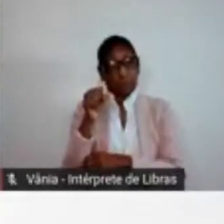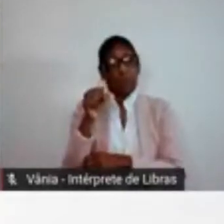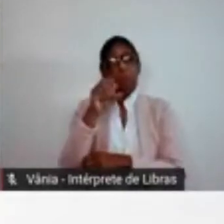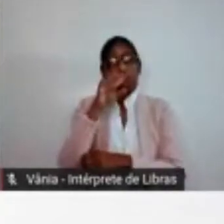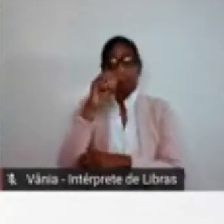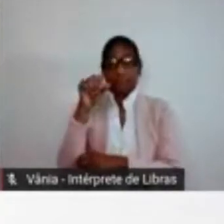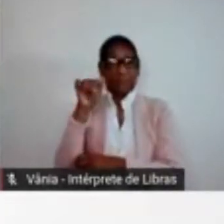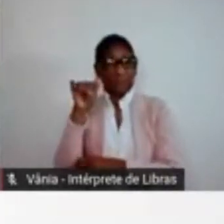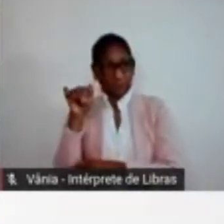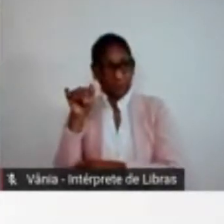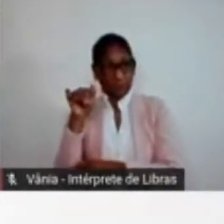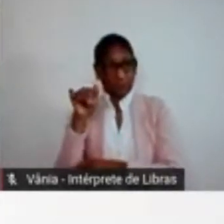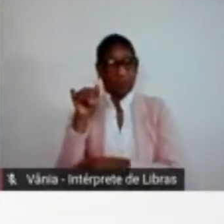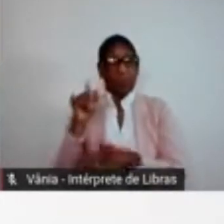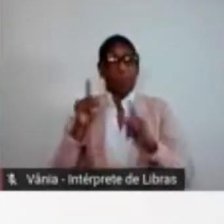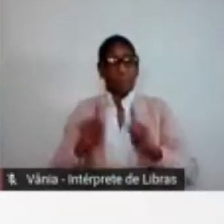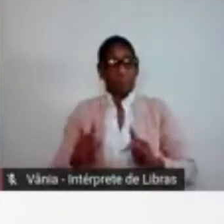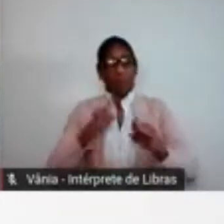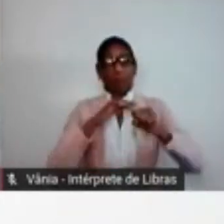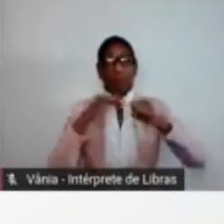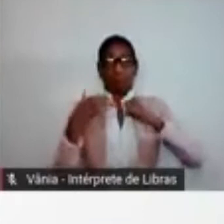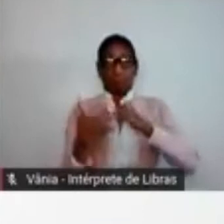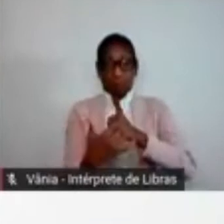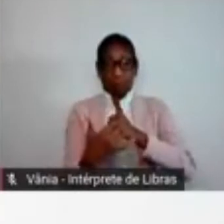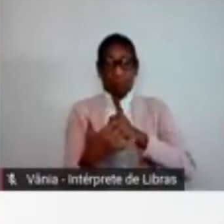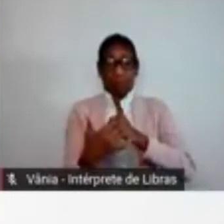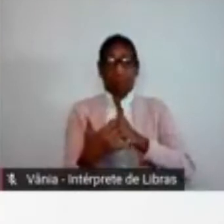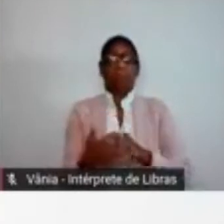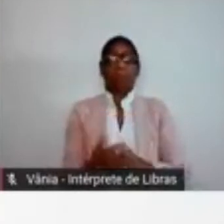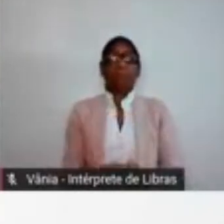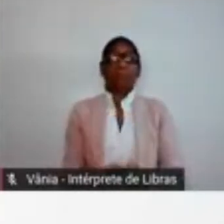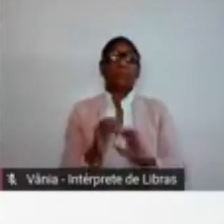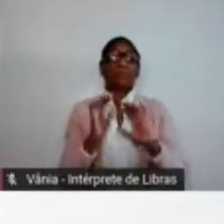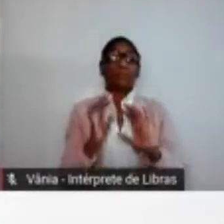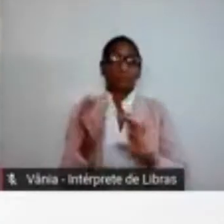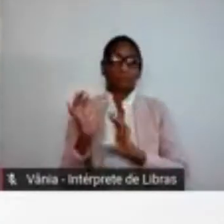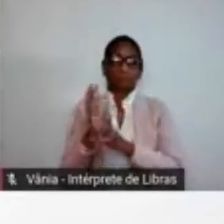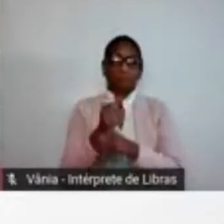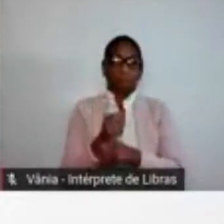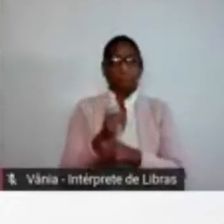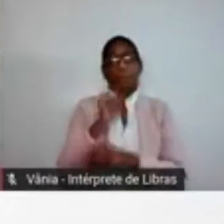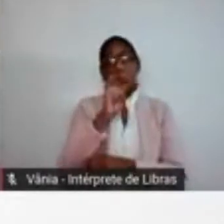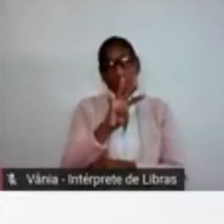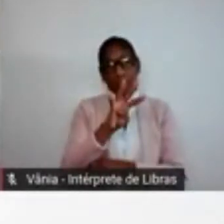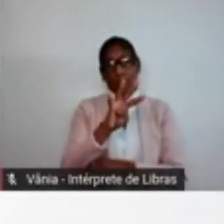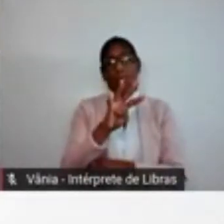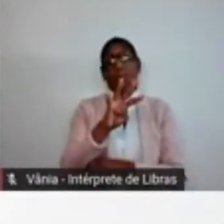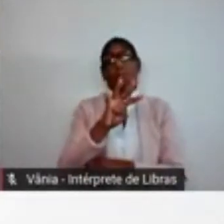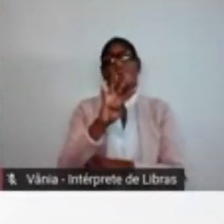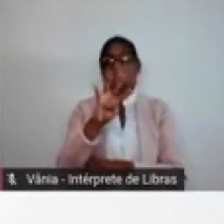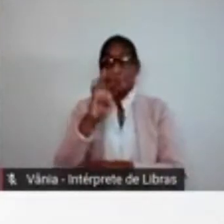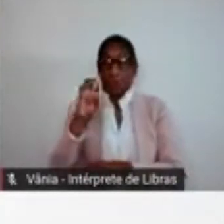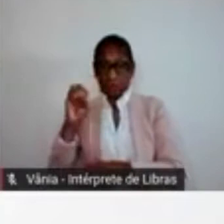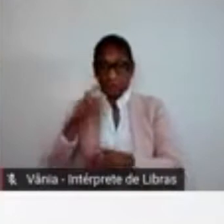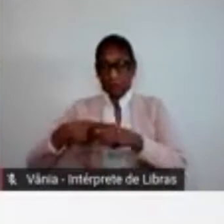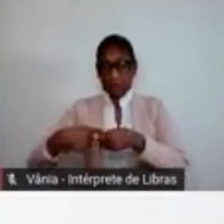97 casos confirmados de coronavírus, ocorridos em 480 municípios,